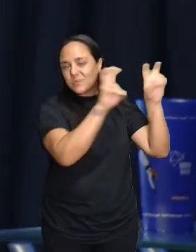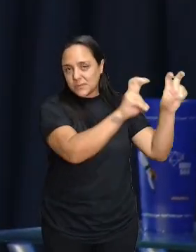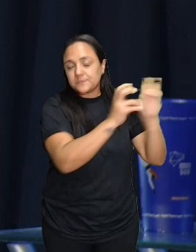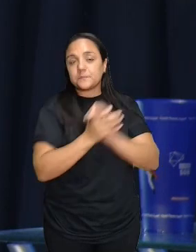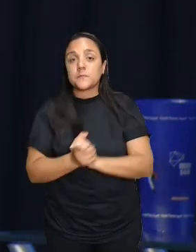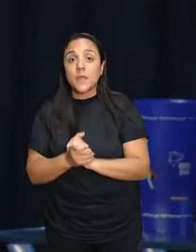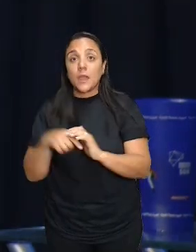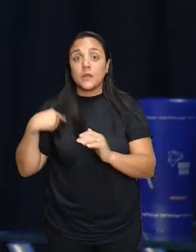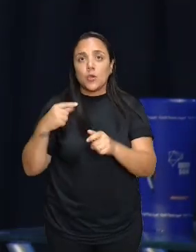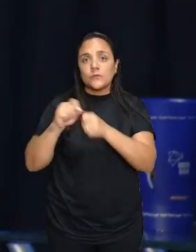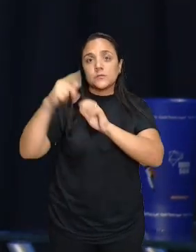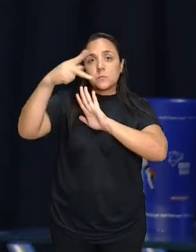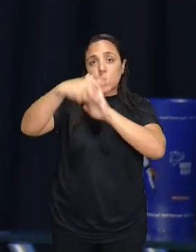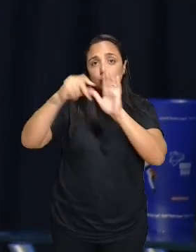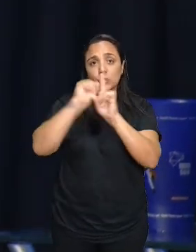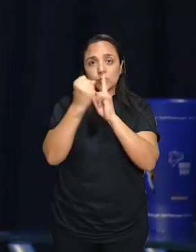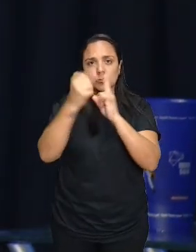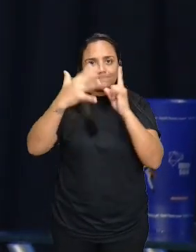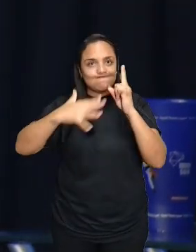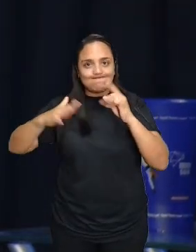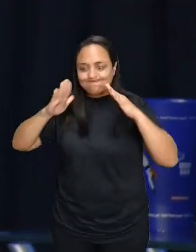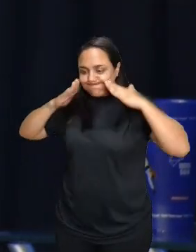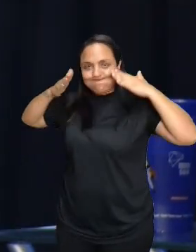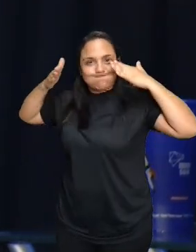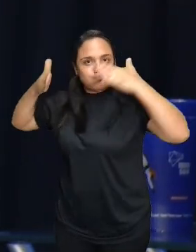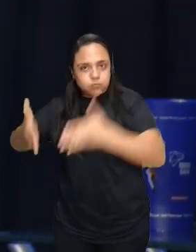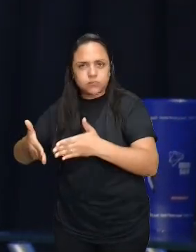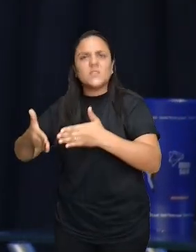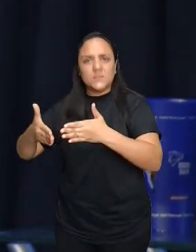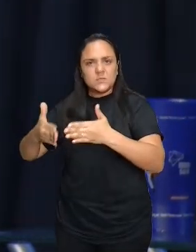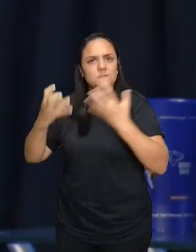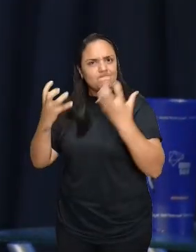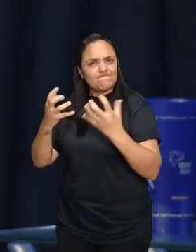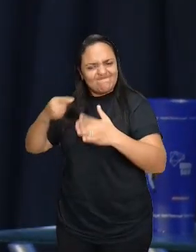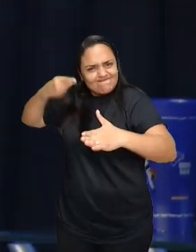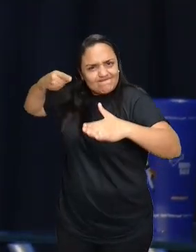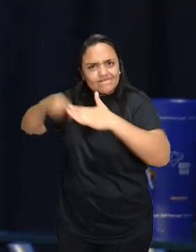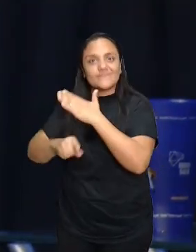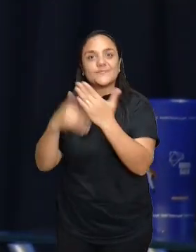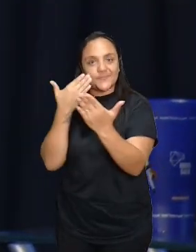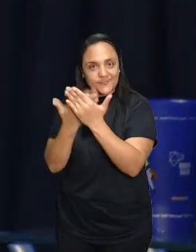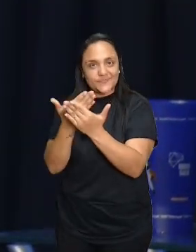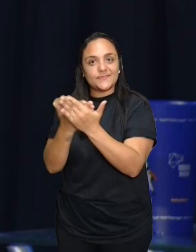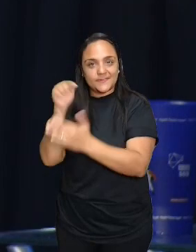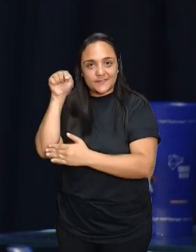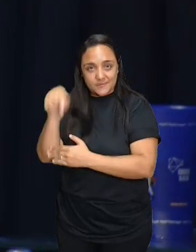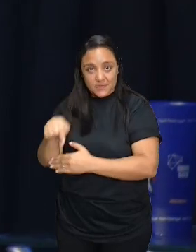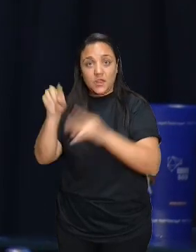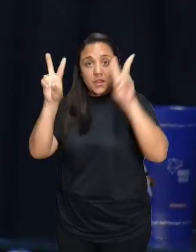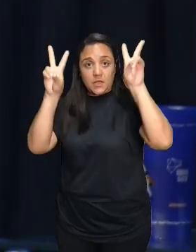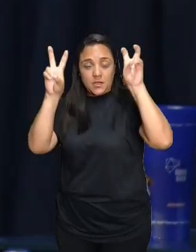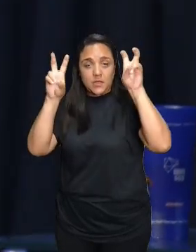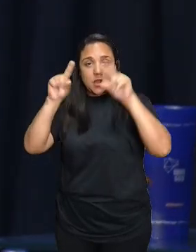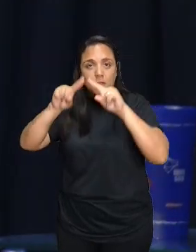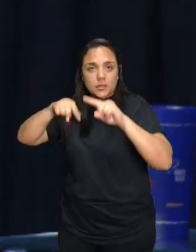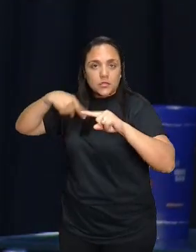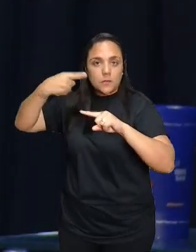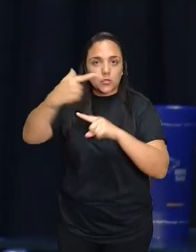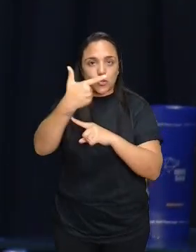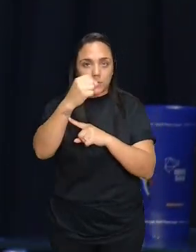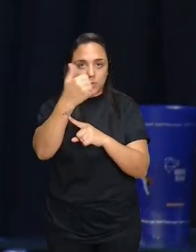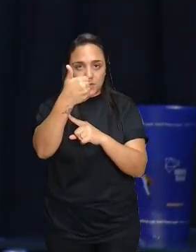fez com que eu entrasse de cabeça nesse mundo, abraçasse essa causa. E no ano seguinte, 2015, eu resolvi